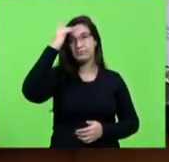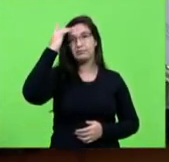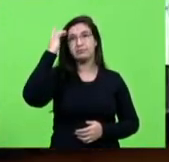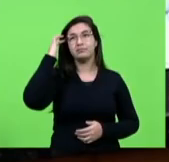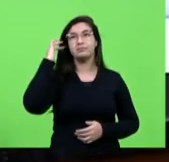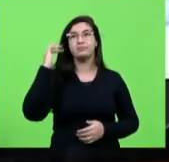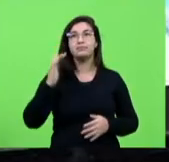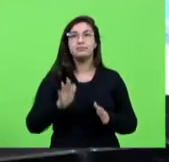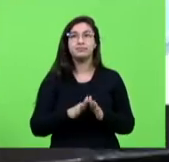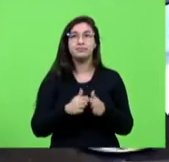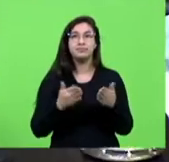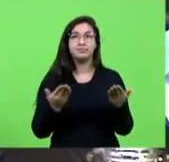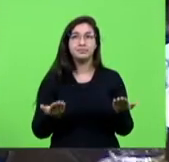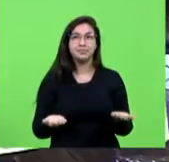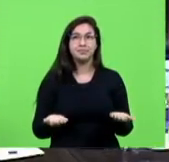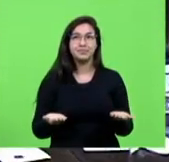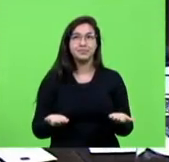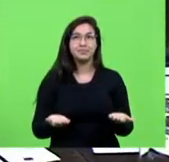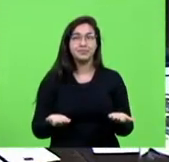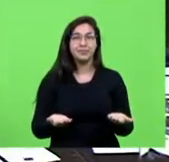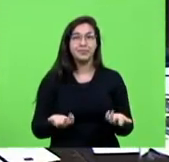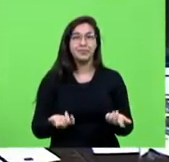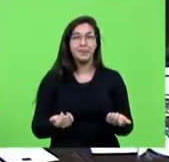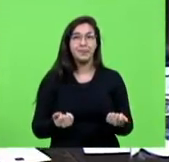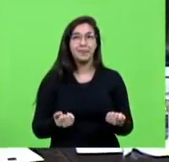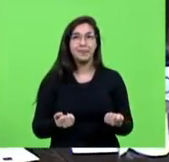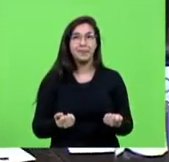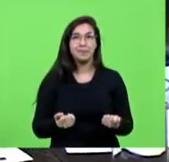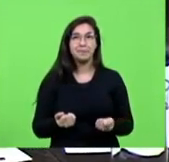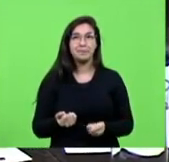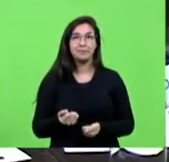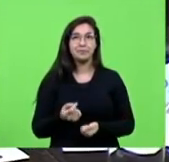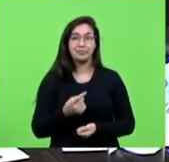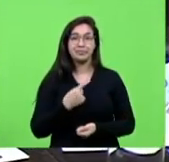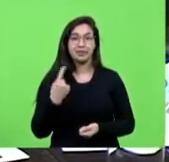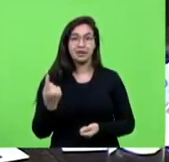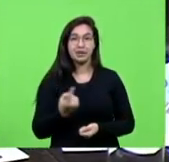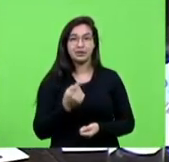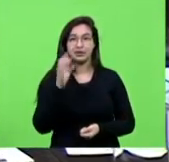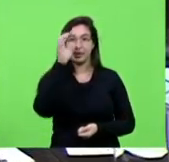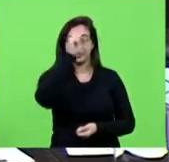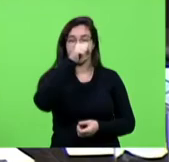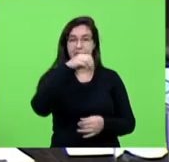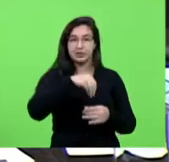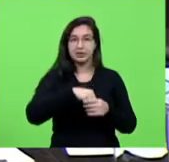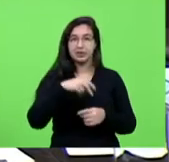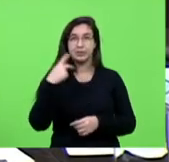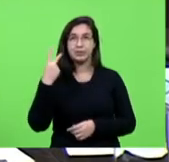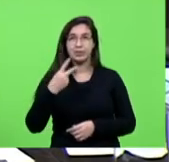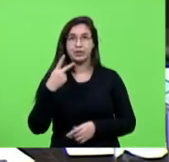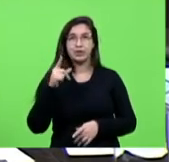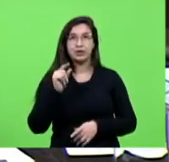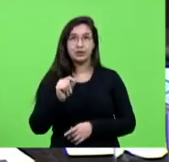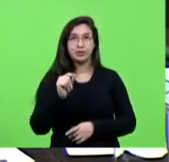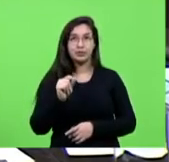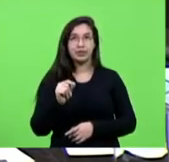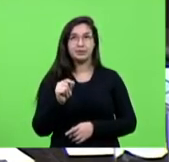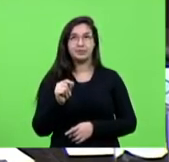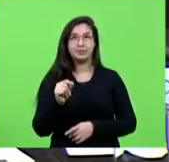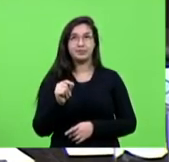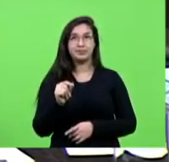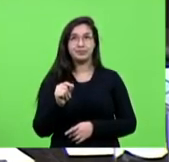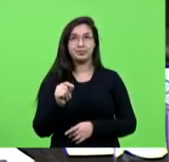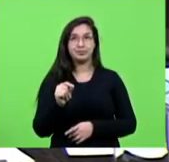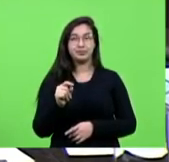Então, uma das coisas que a gente aprende na política, e que isso deve,